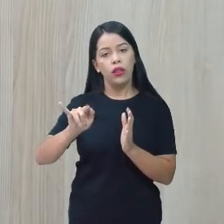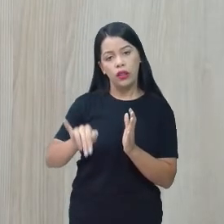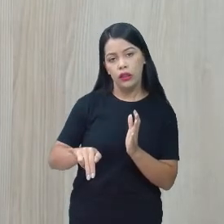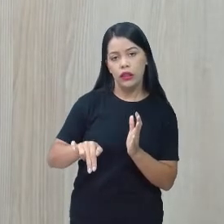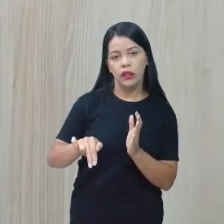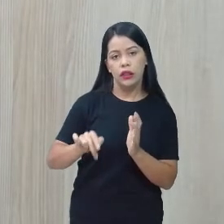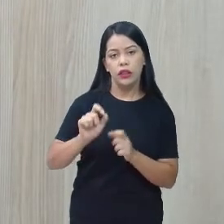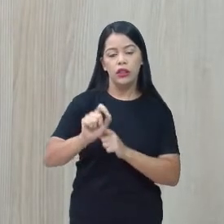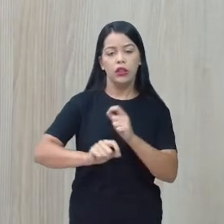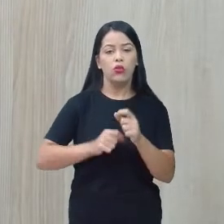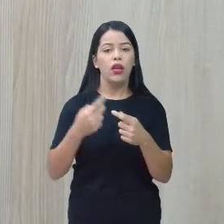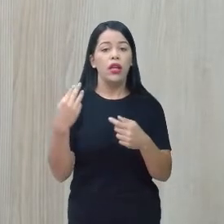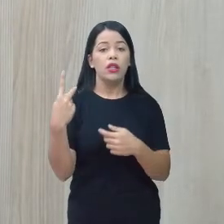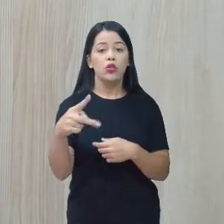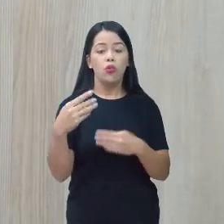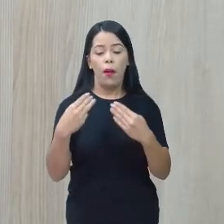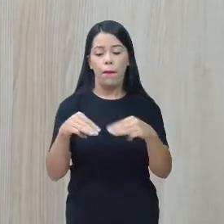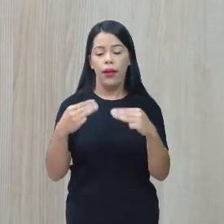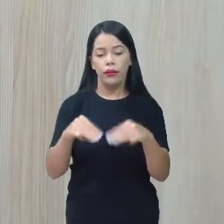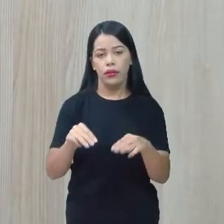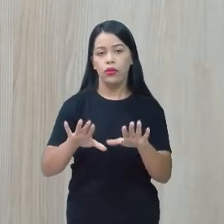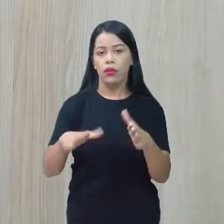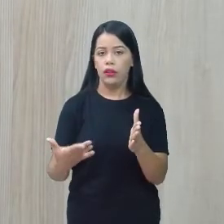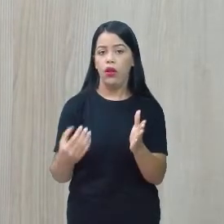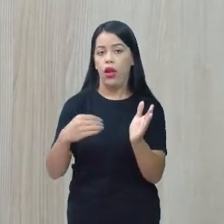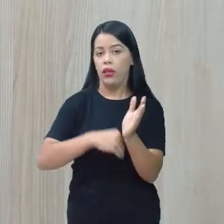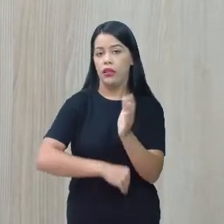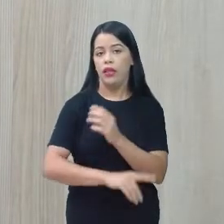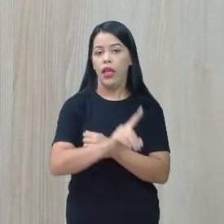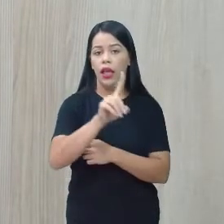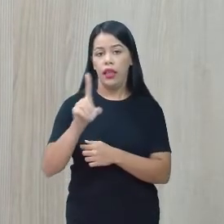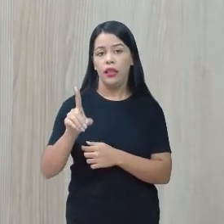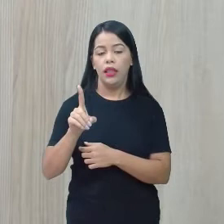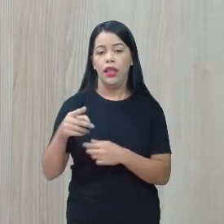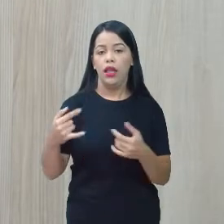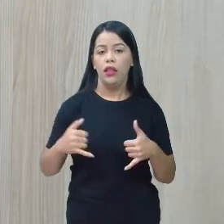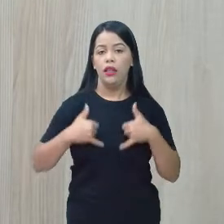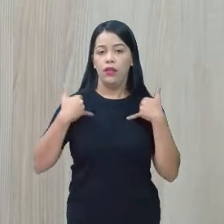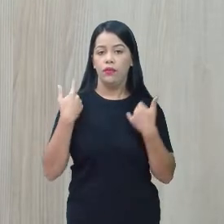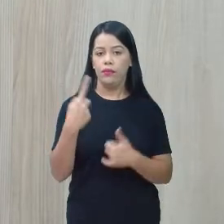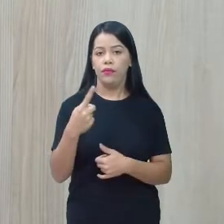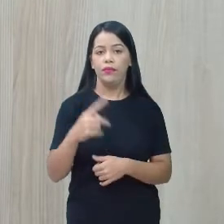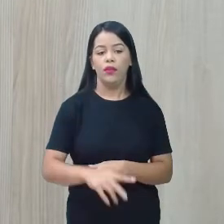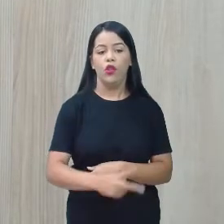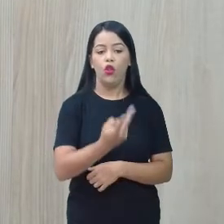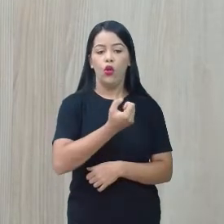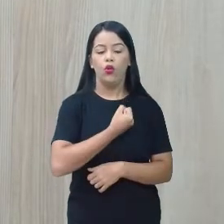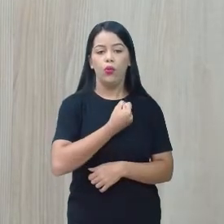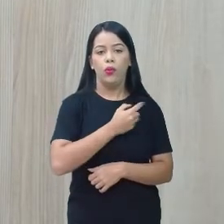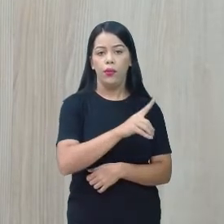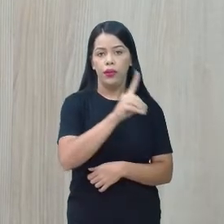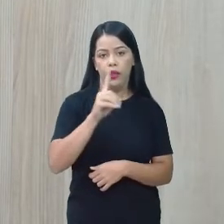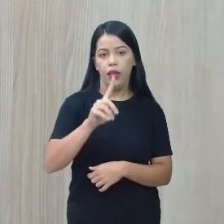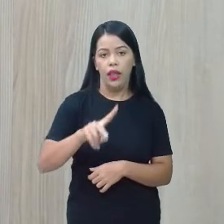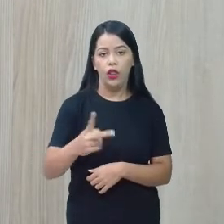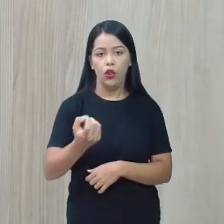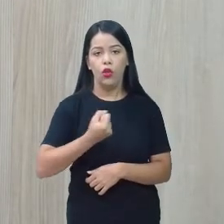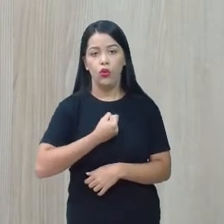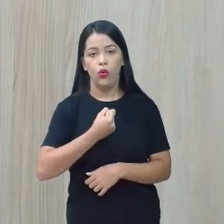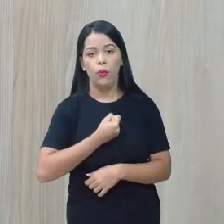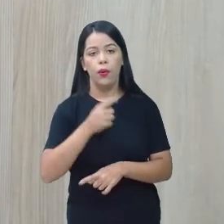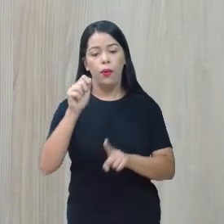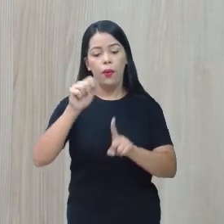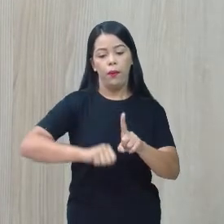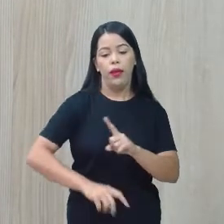O login é a sua matrícula e a senha é o dia do seu nascimento, tá? 2 dígitos para o dia, 2 dígitos para